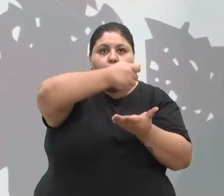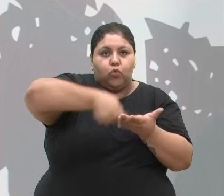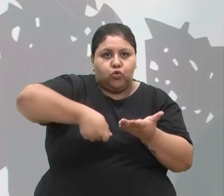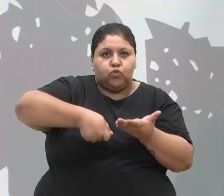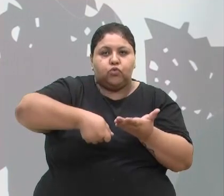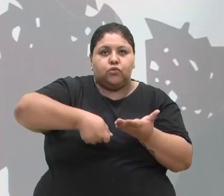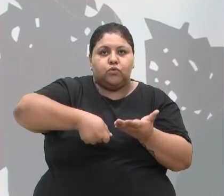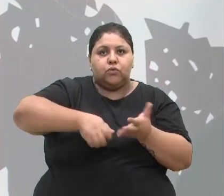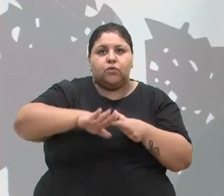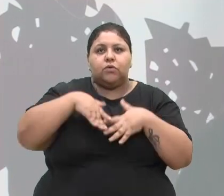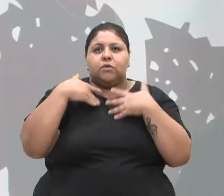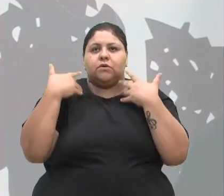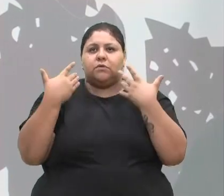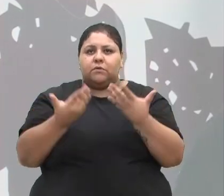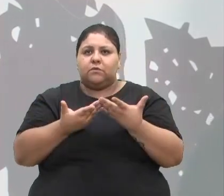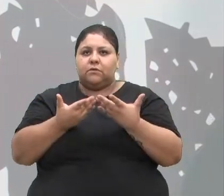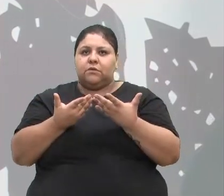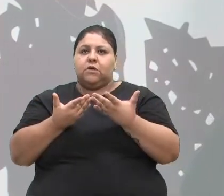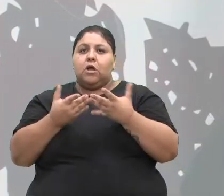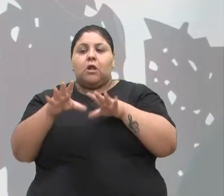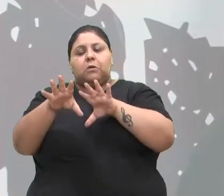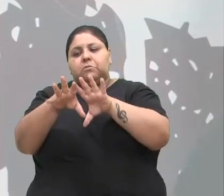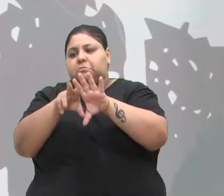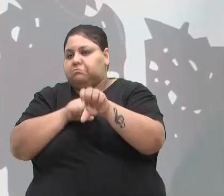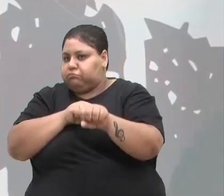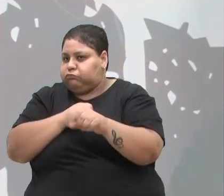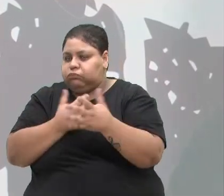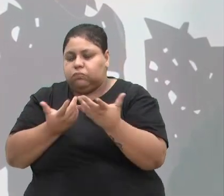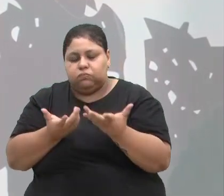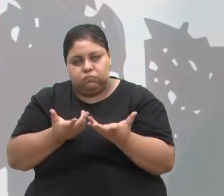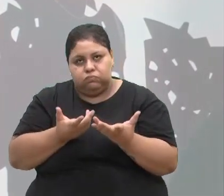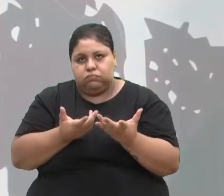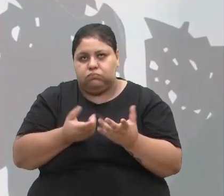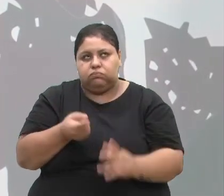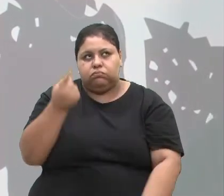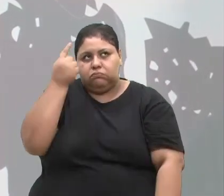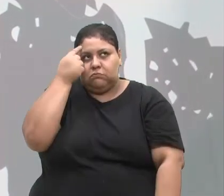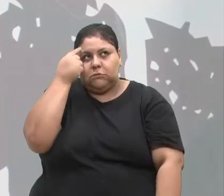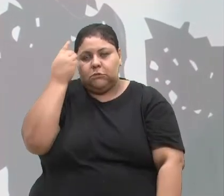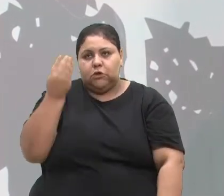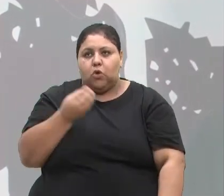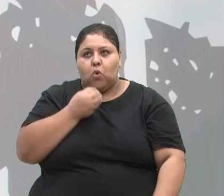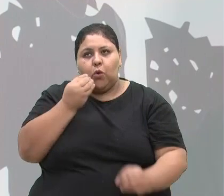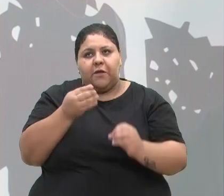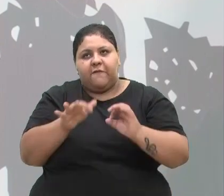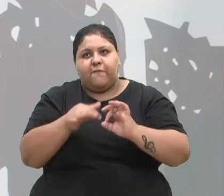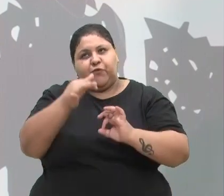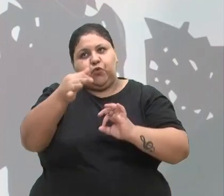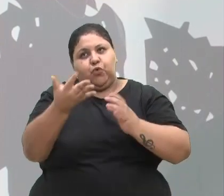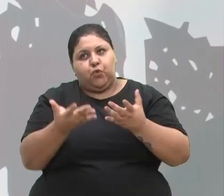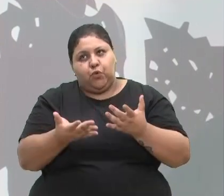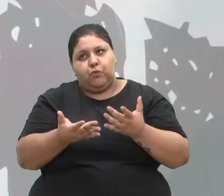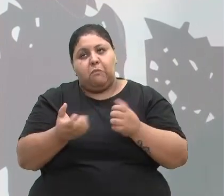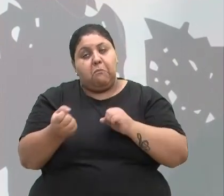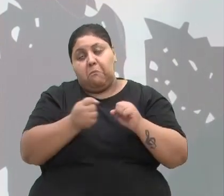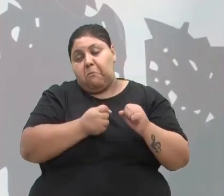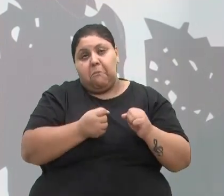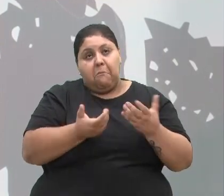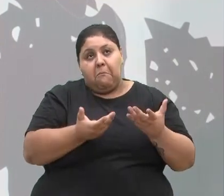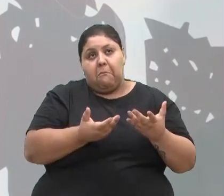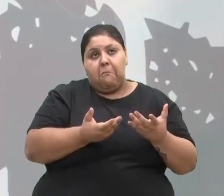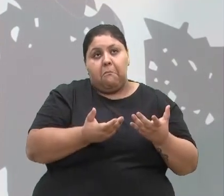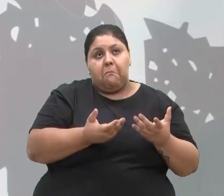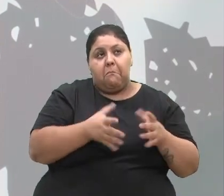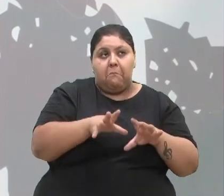estagiário. Então, lá na sua formação, no seu pensamento do que quer ser, ele poderá ser, por exemplo, olha, eu